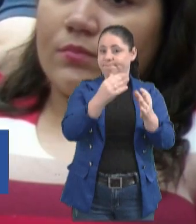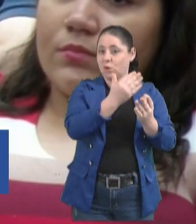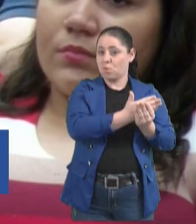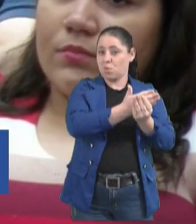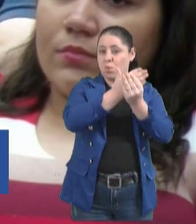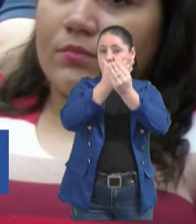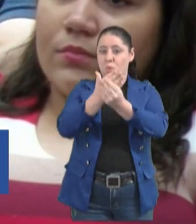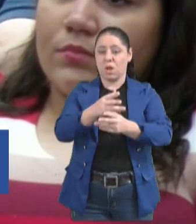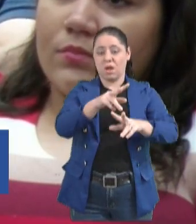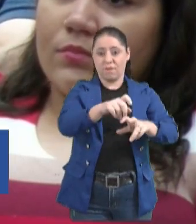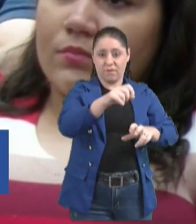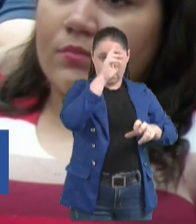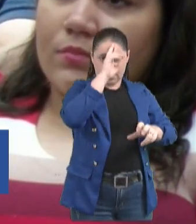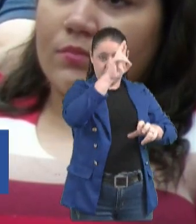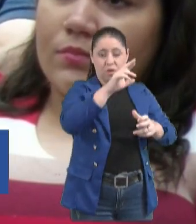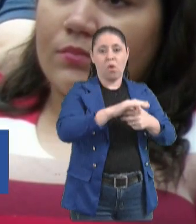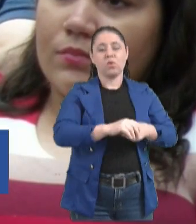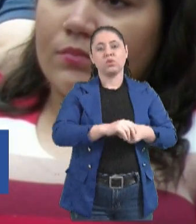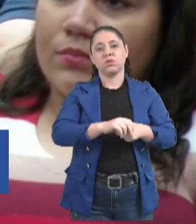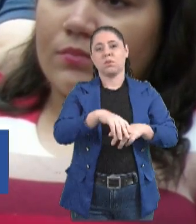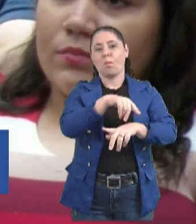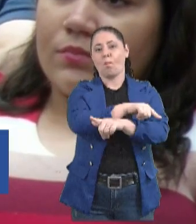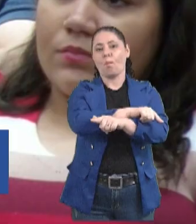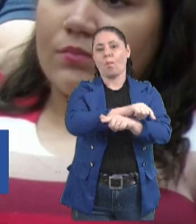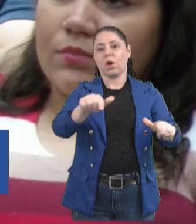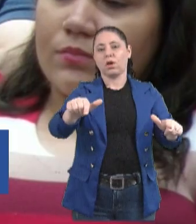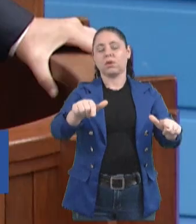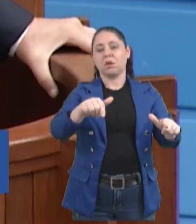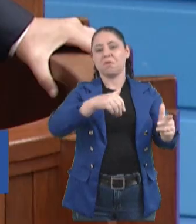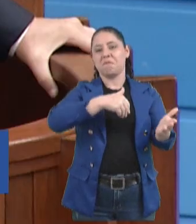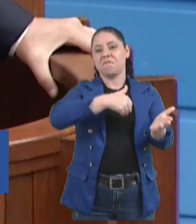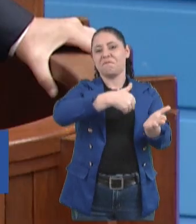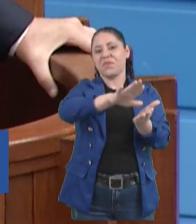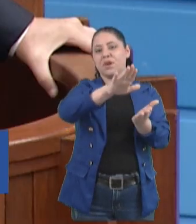essa fazenda seja desapropriada.